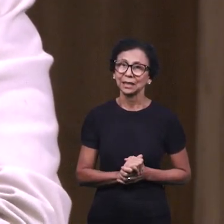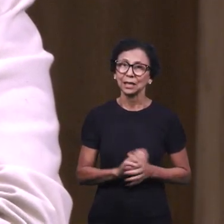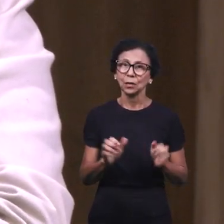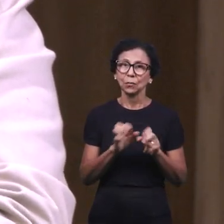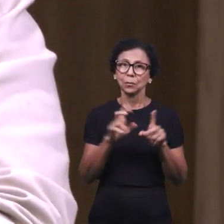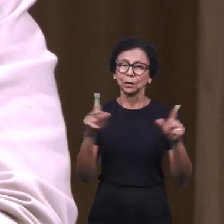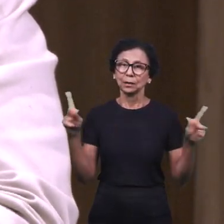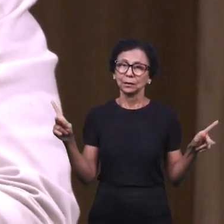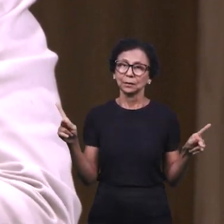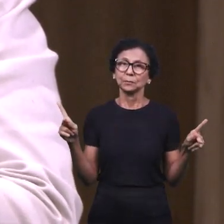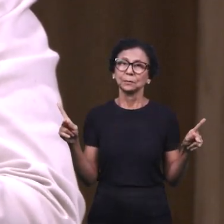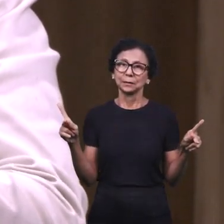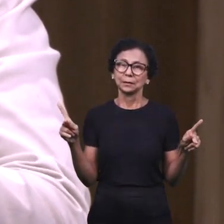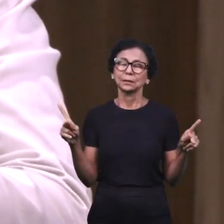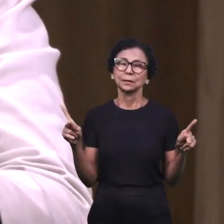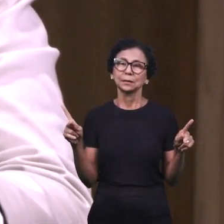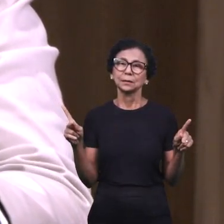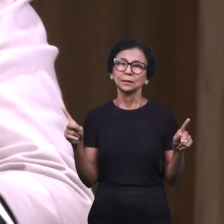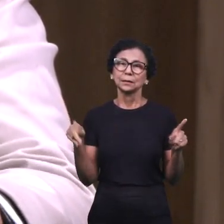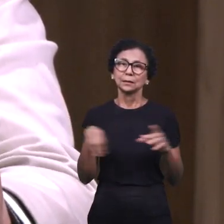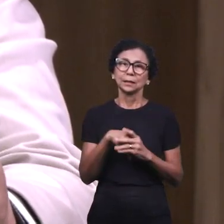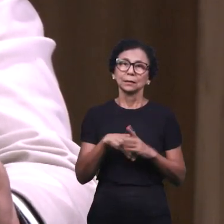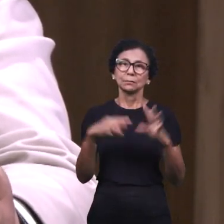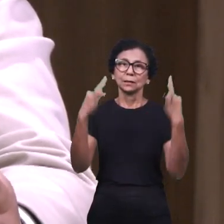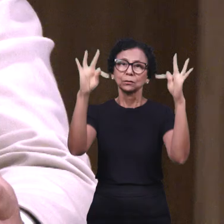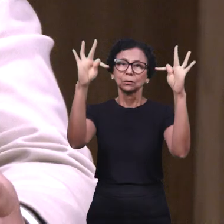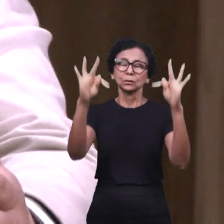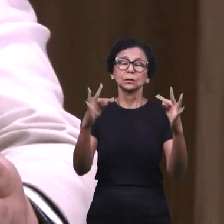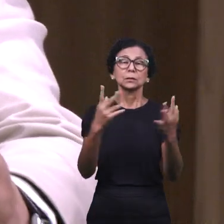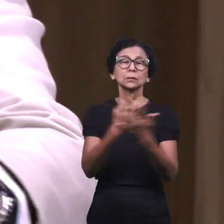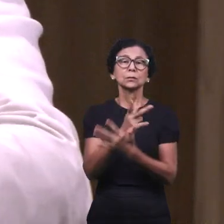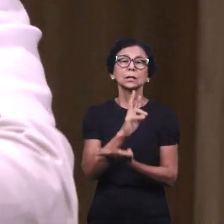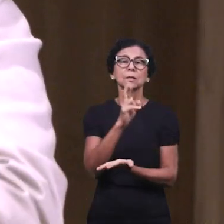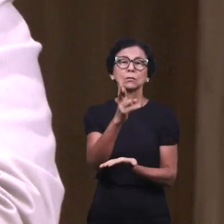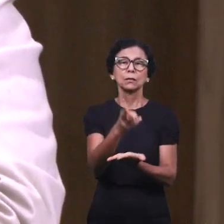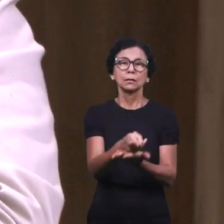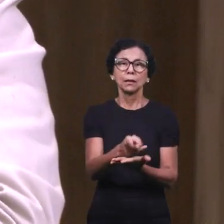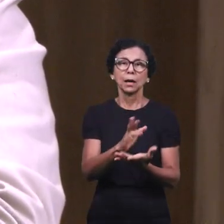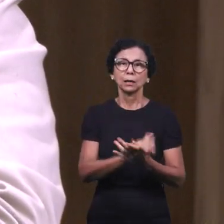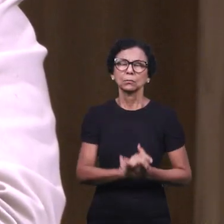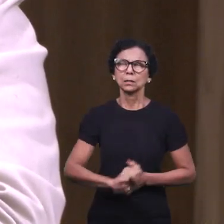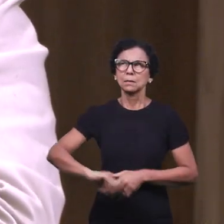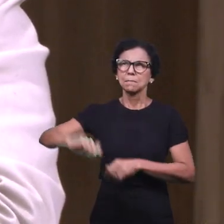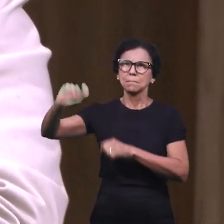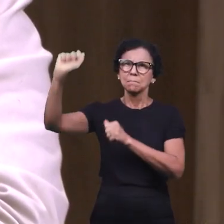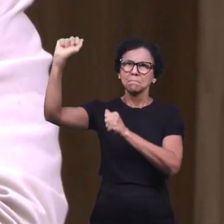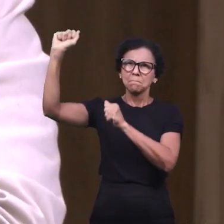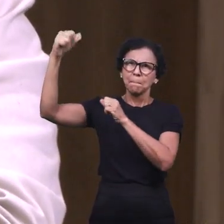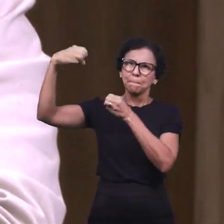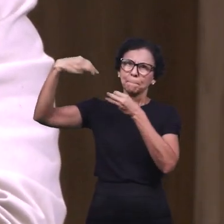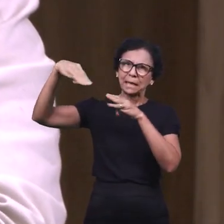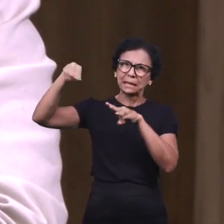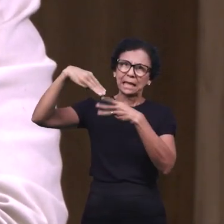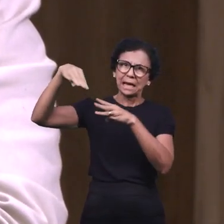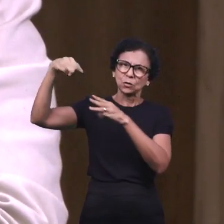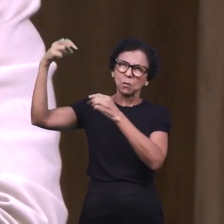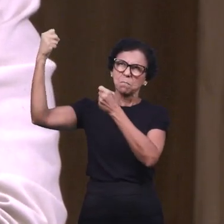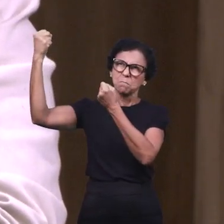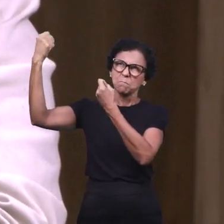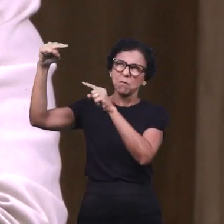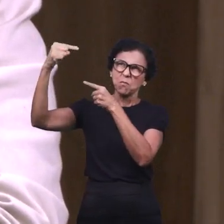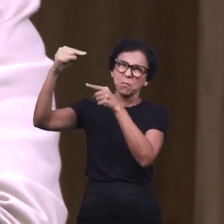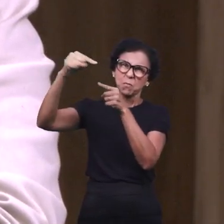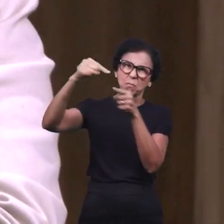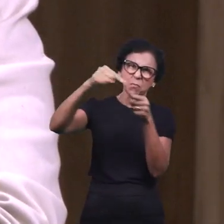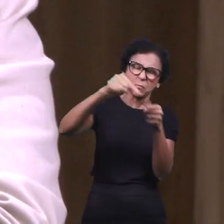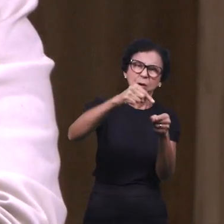internet. Que o que acontece? Uma tempestade dessa magnitude chegando na Terra, muito provavelmente a gente vai ter um